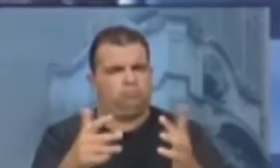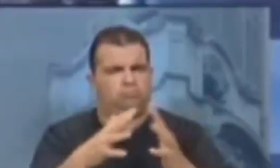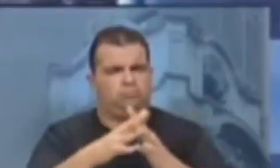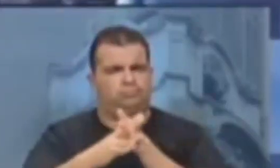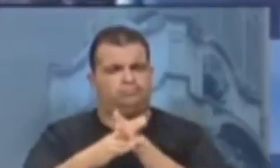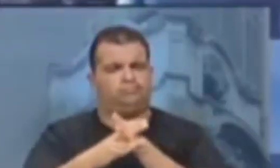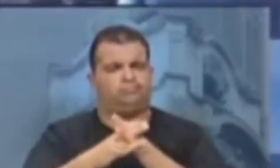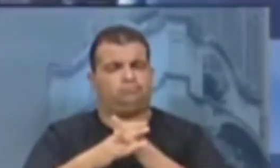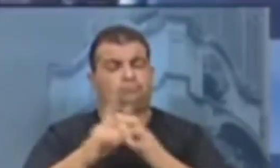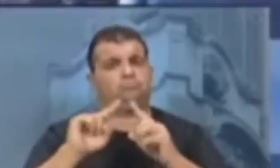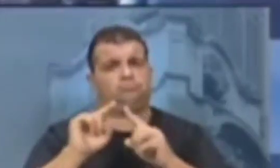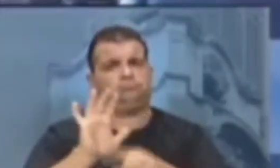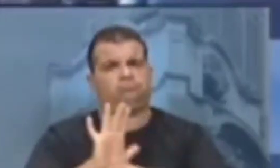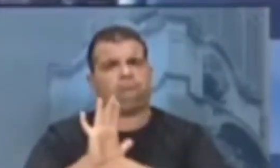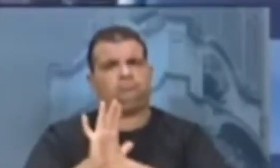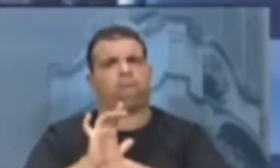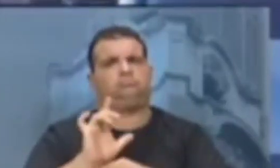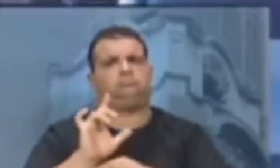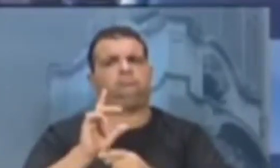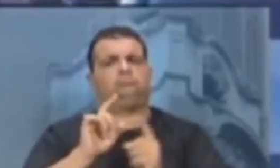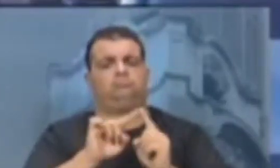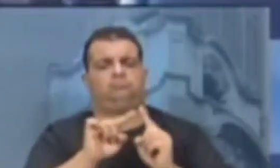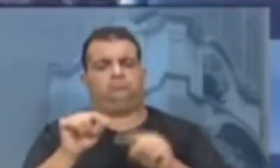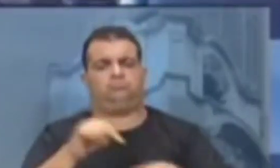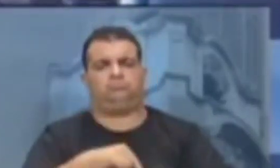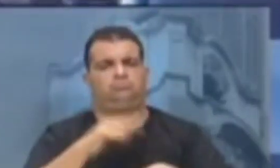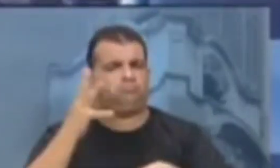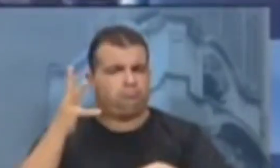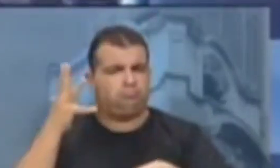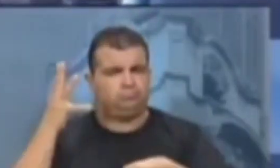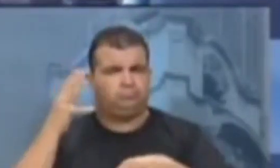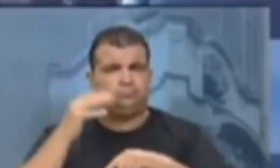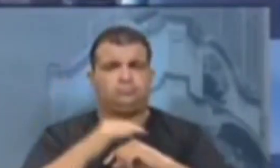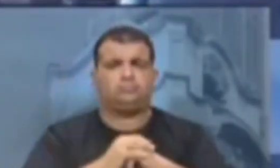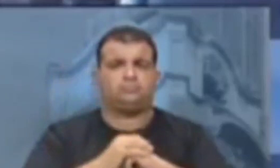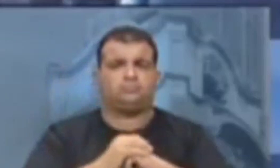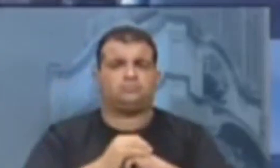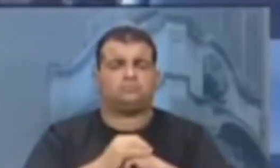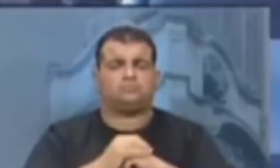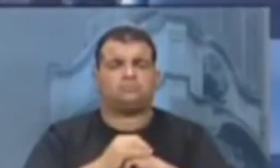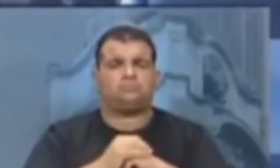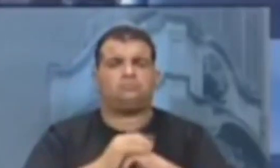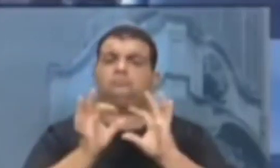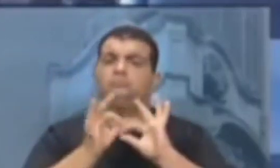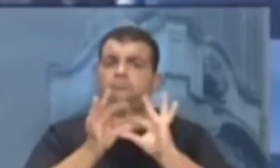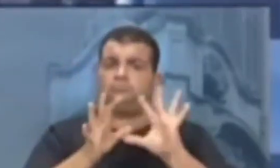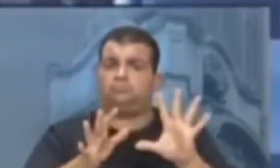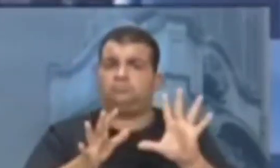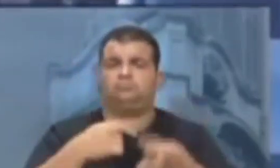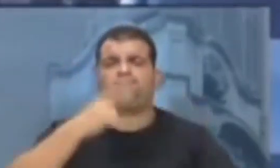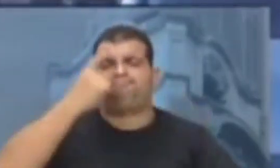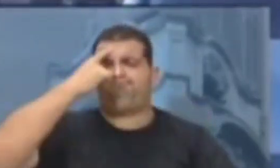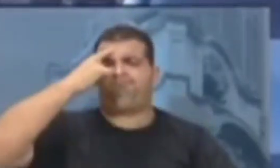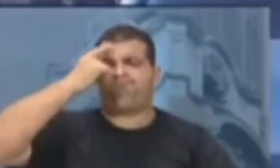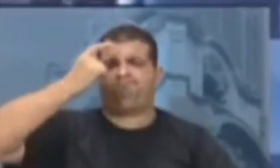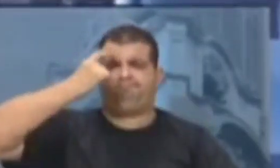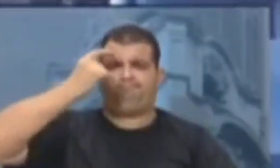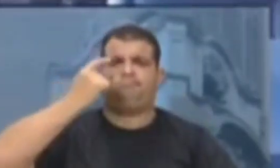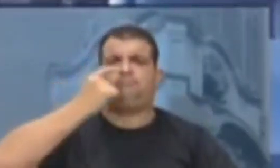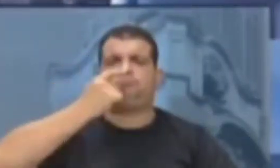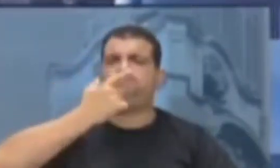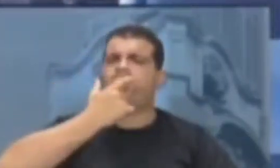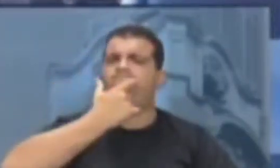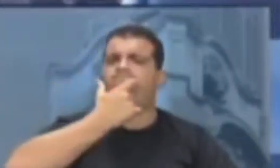mas defendermos o nosso espaço de fala, o nosso espaço de livre pensar, de livre